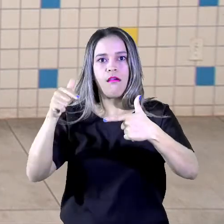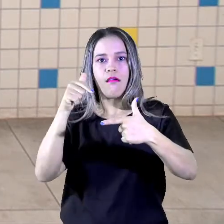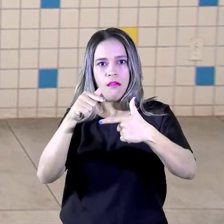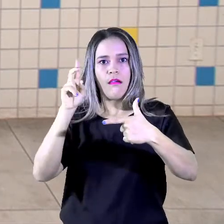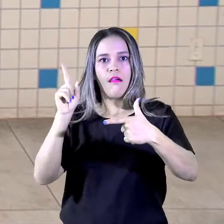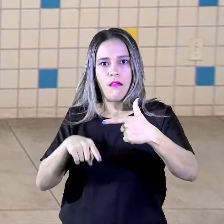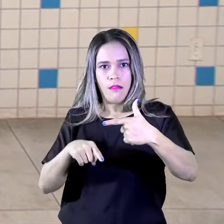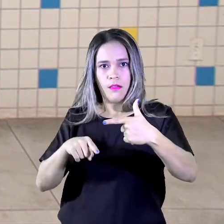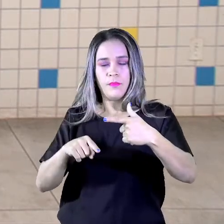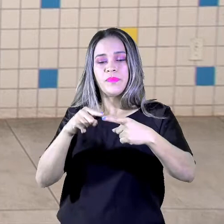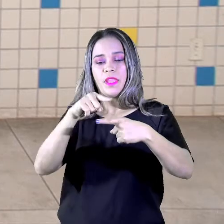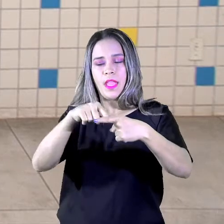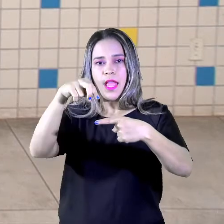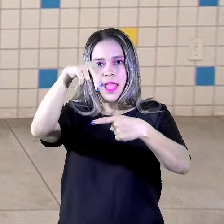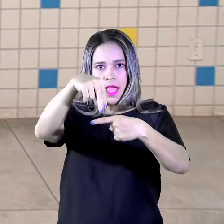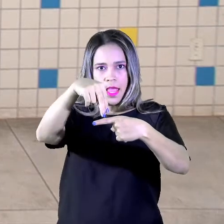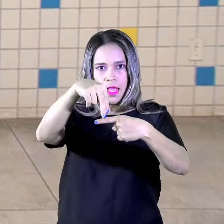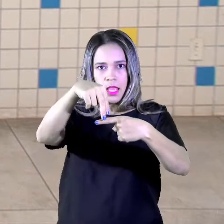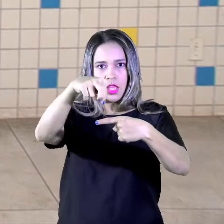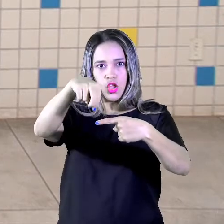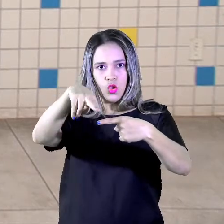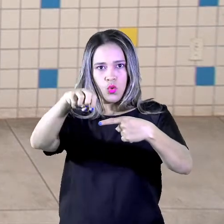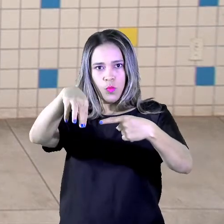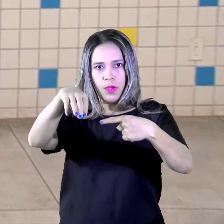de numerador, D de